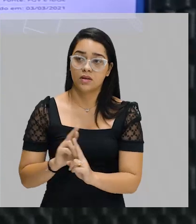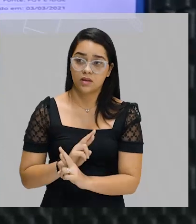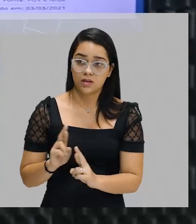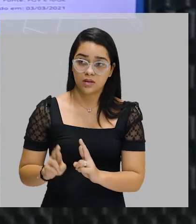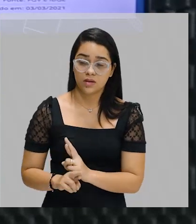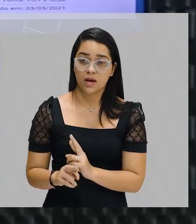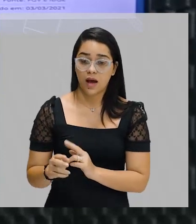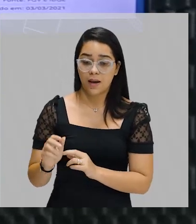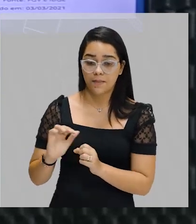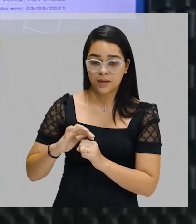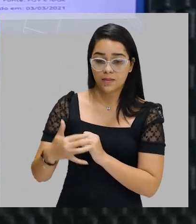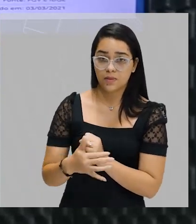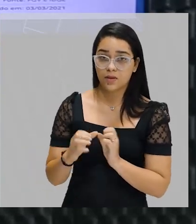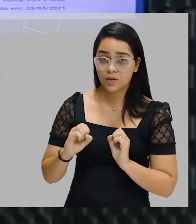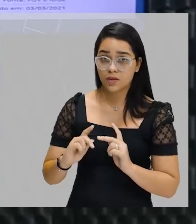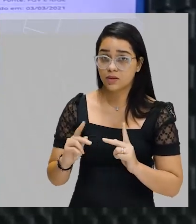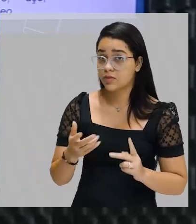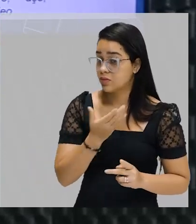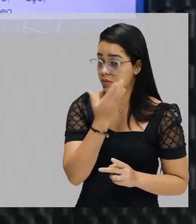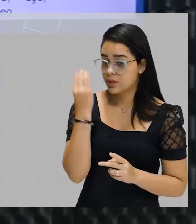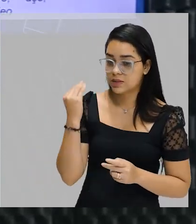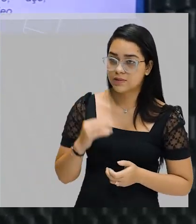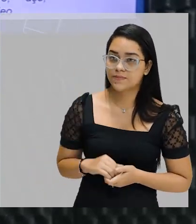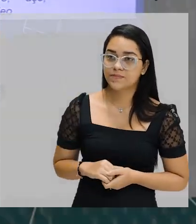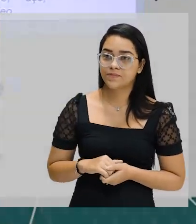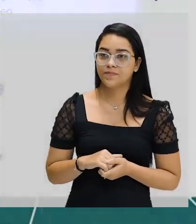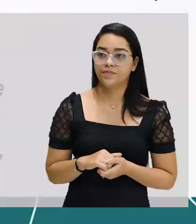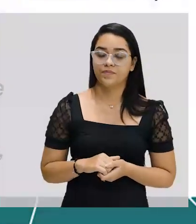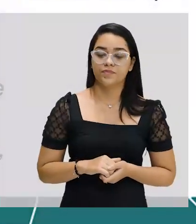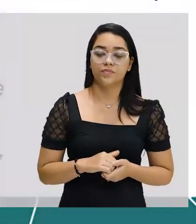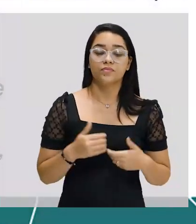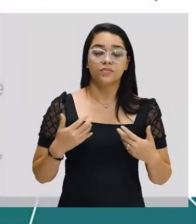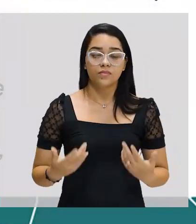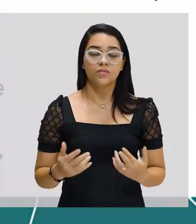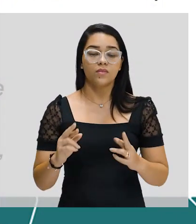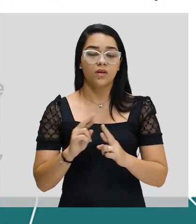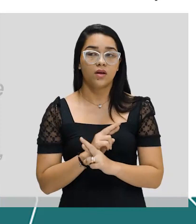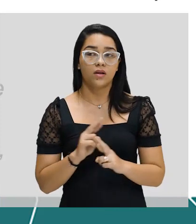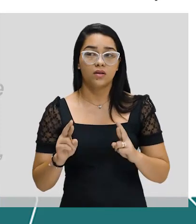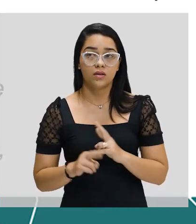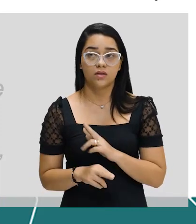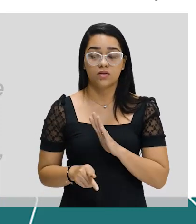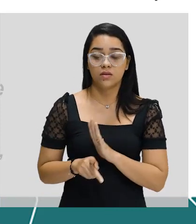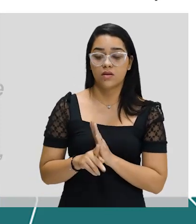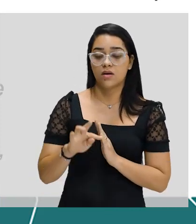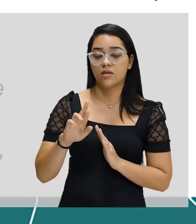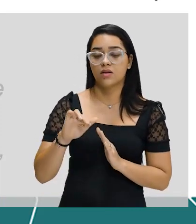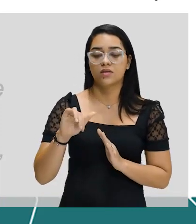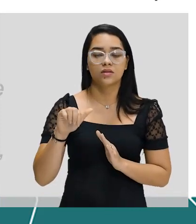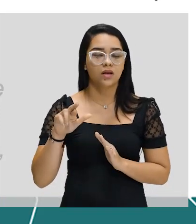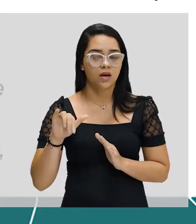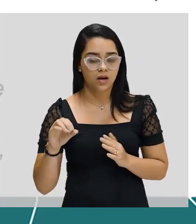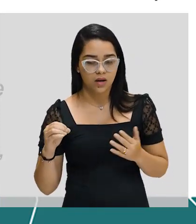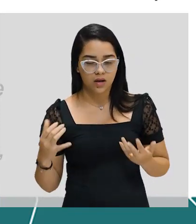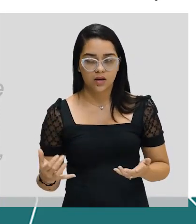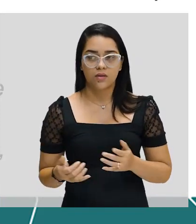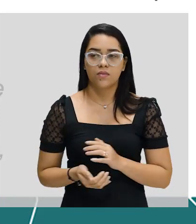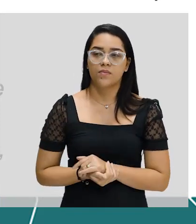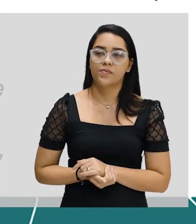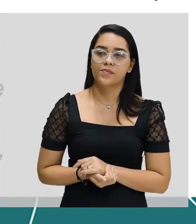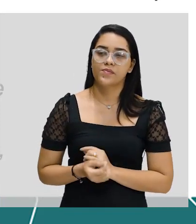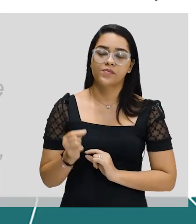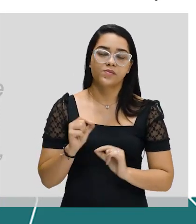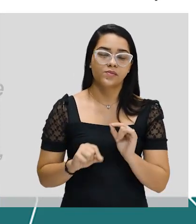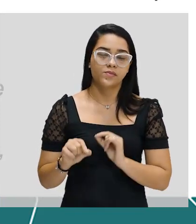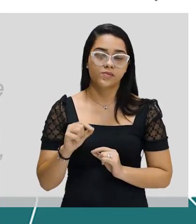combate à pandemia. Bacana? Não esquece. E em relação, Marcos, ao setor terciário agora. Galera, o setor terciário,